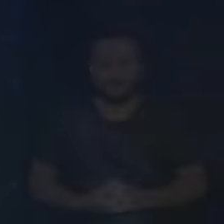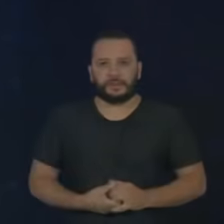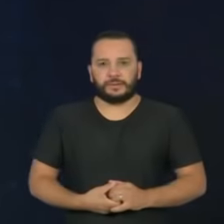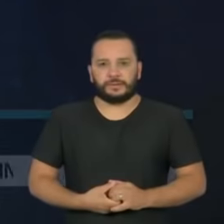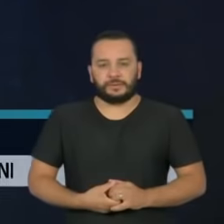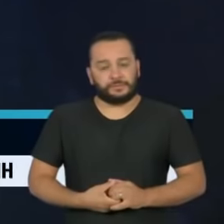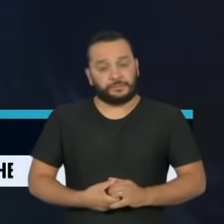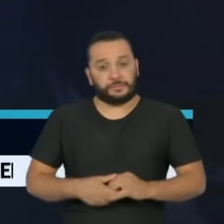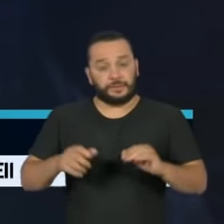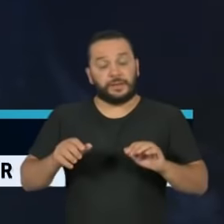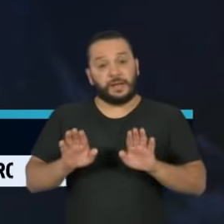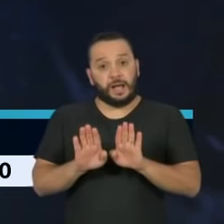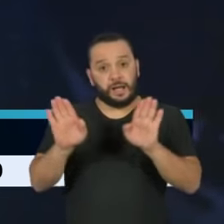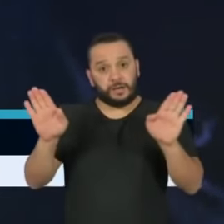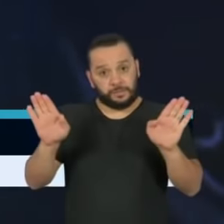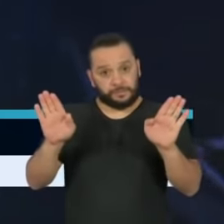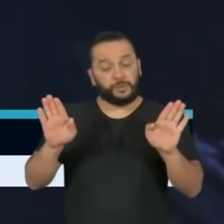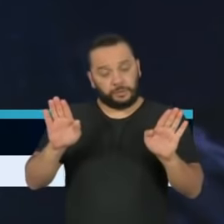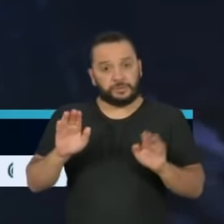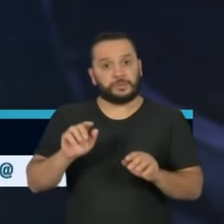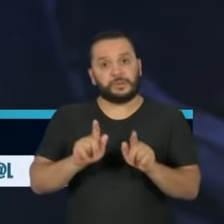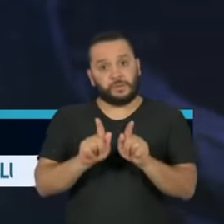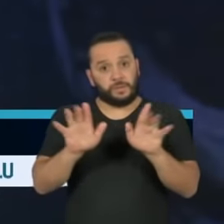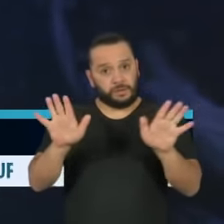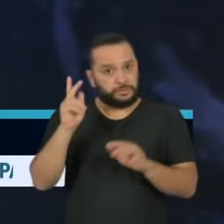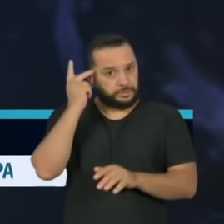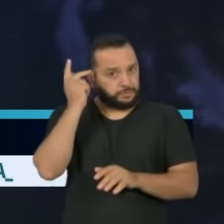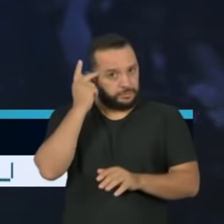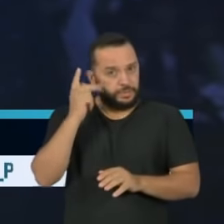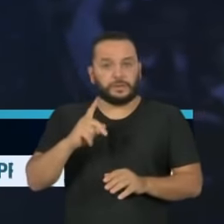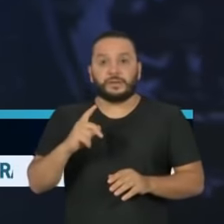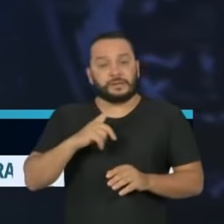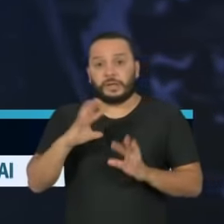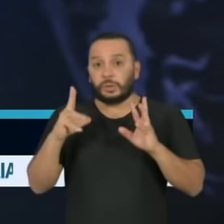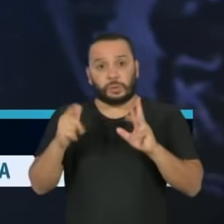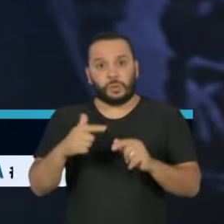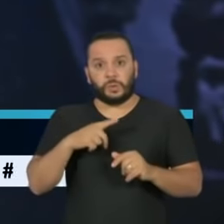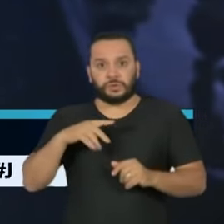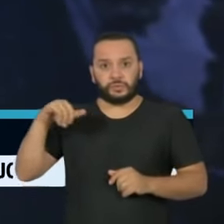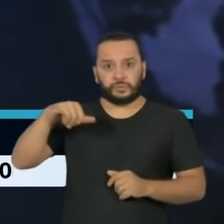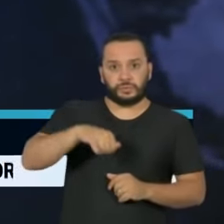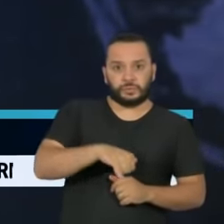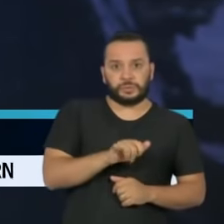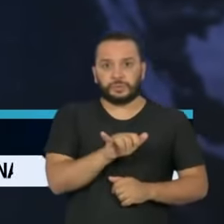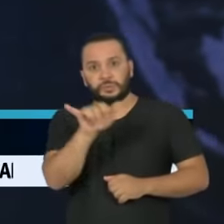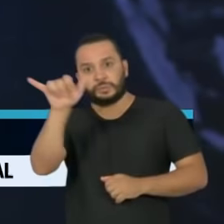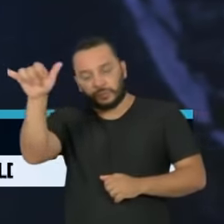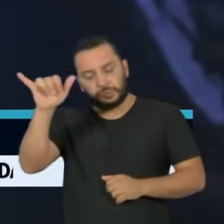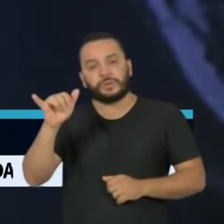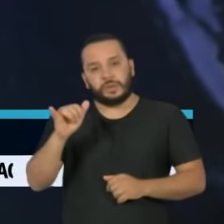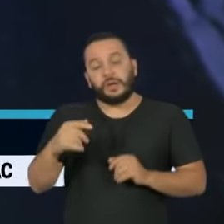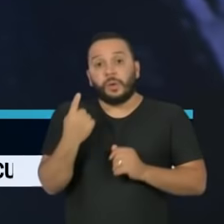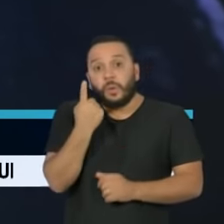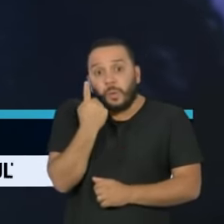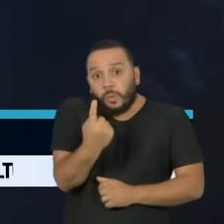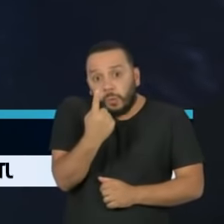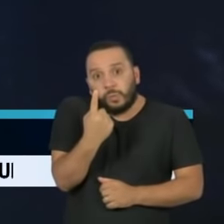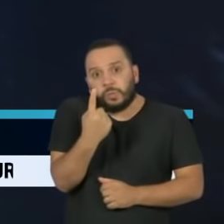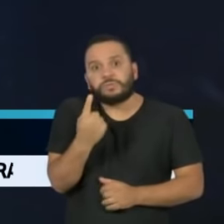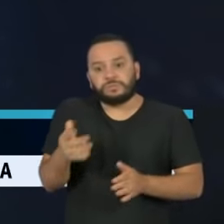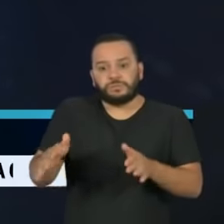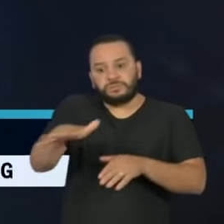O Aeroporto Internacional de São Paulo, em Guarulhos, passou a concentrar todos os embarques e desembarques internacionais em apenas um terminal por causa